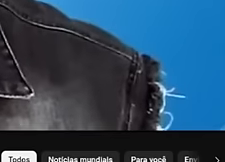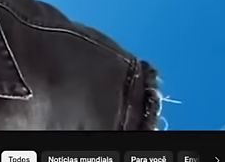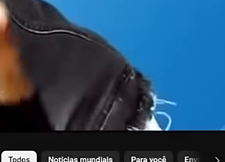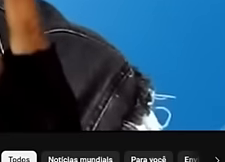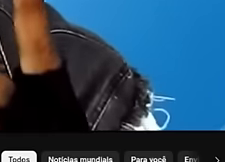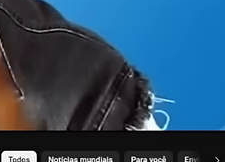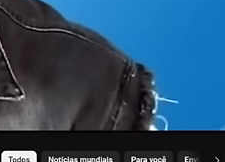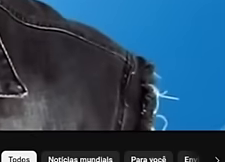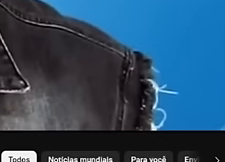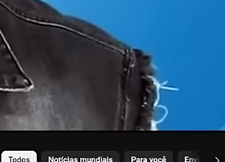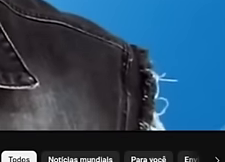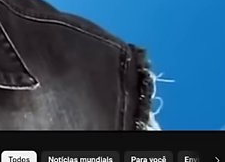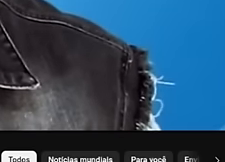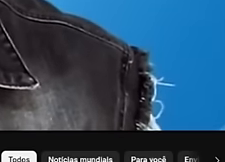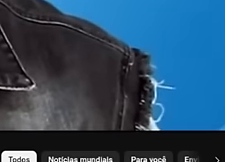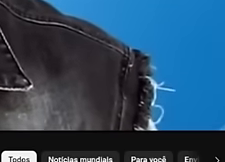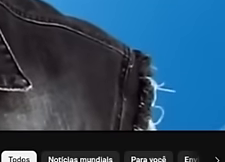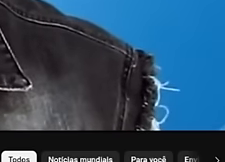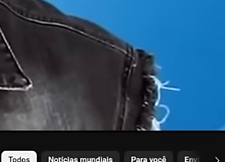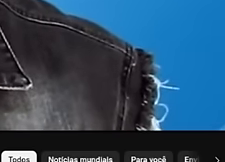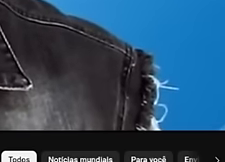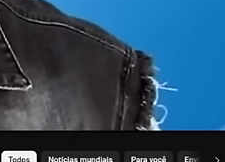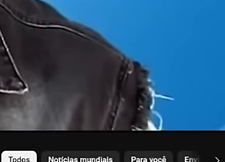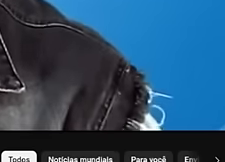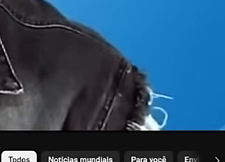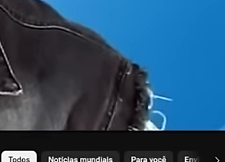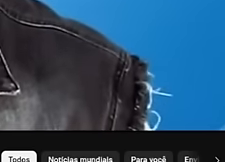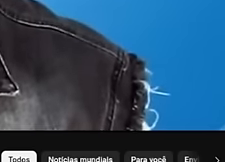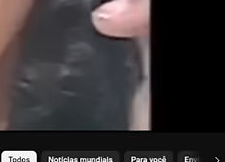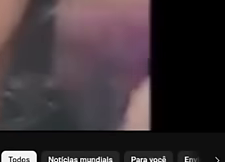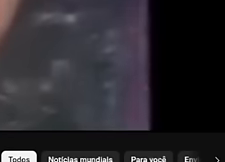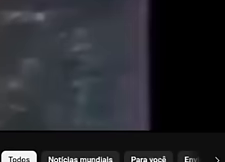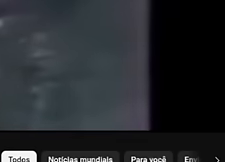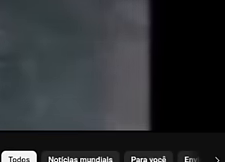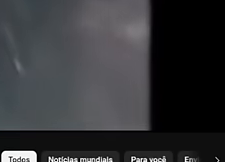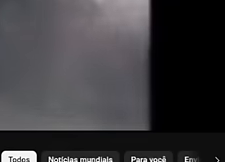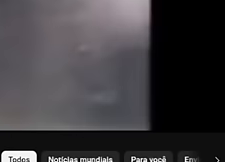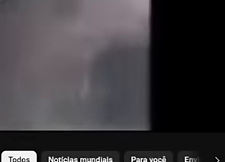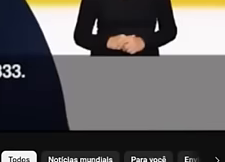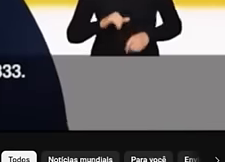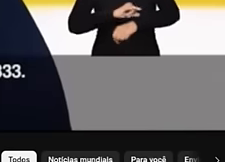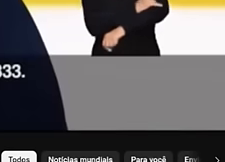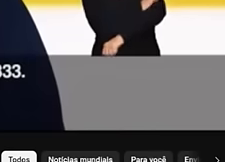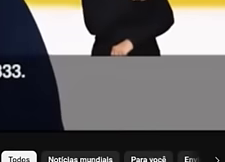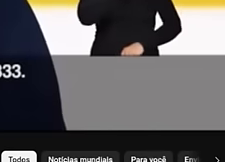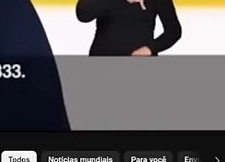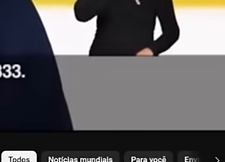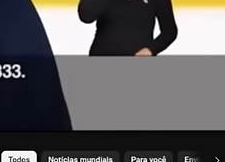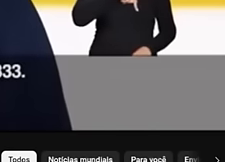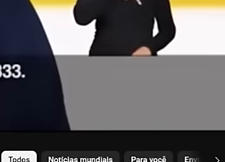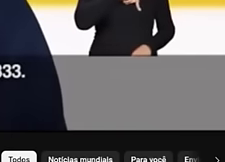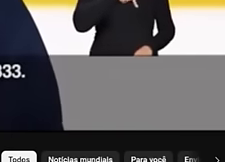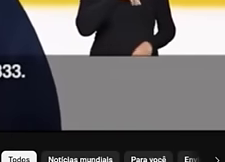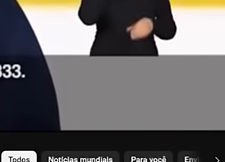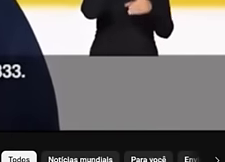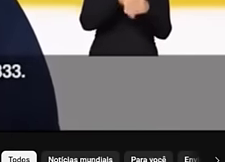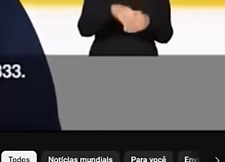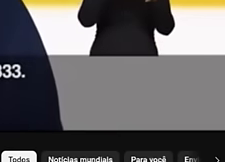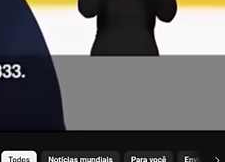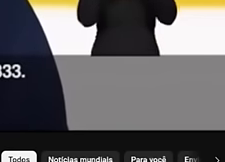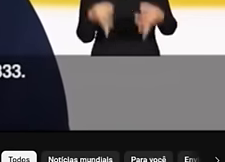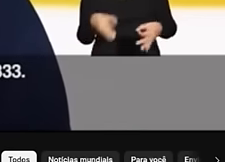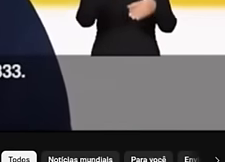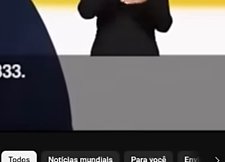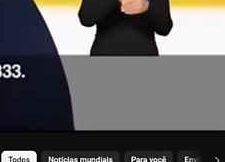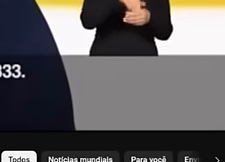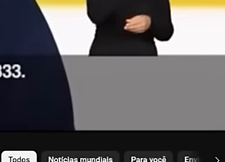Eu sou Anderson Augusto e eu vou ajudar a você a se tornar um mestre Pokémon. Que coisa absurda. Sou o gordinho palmeirense, vote